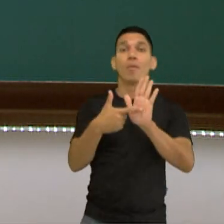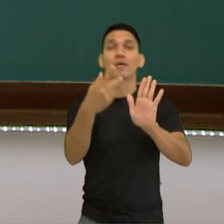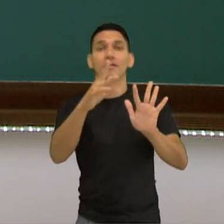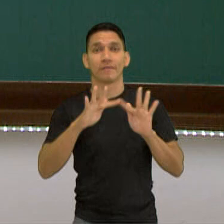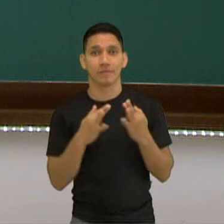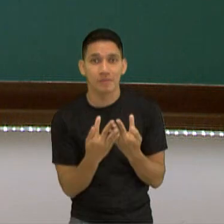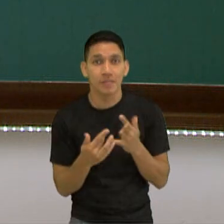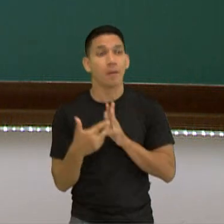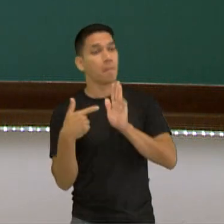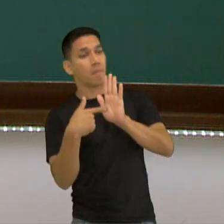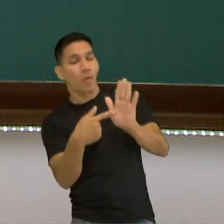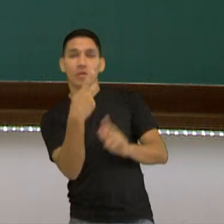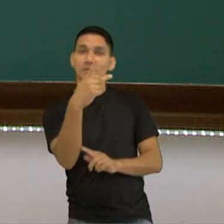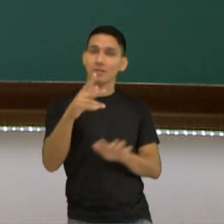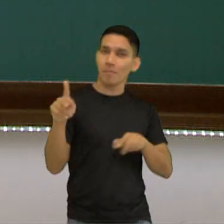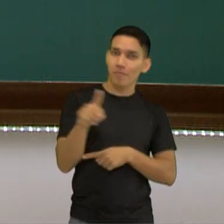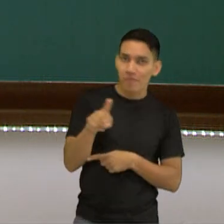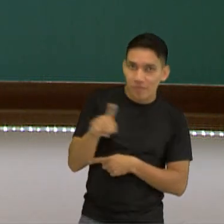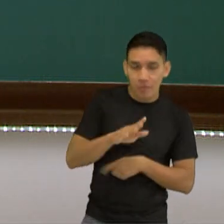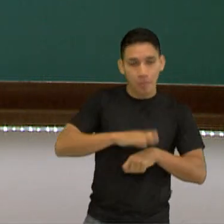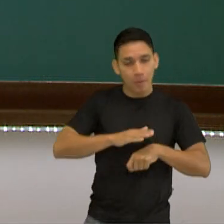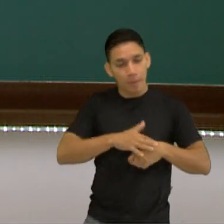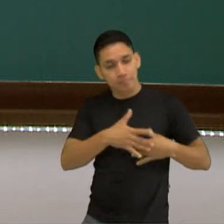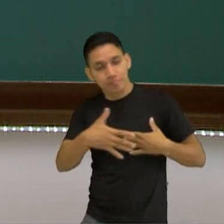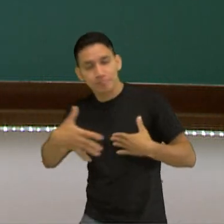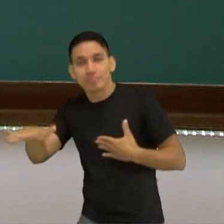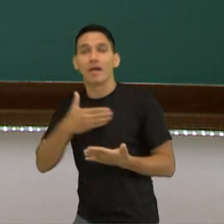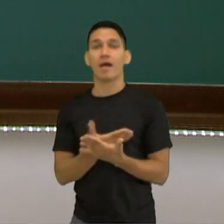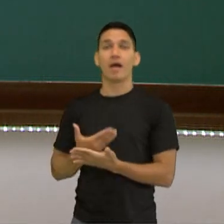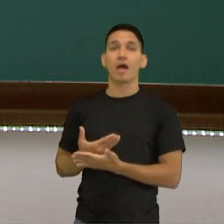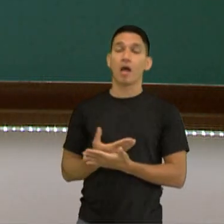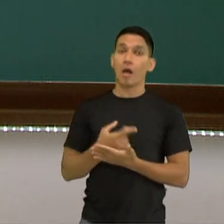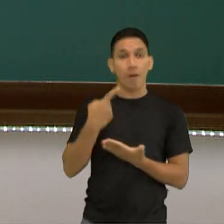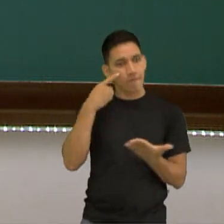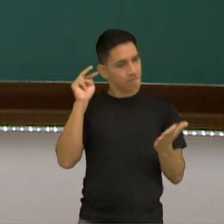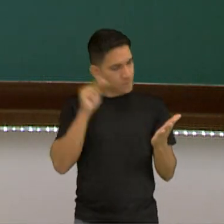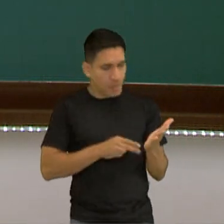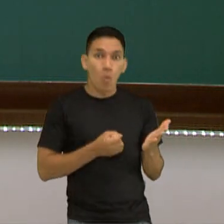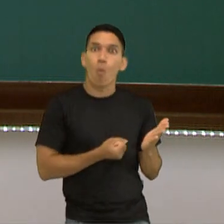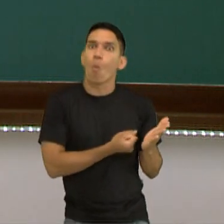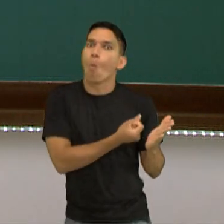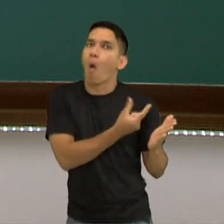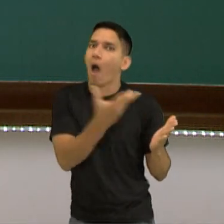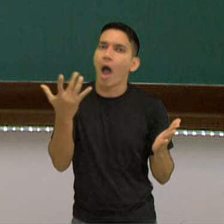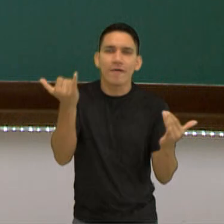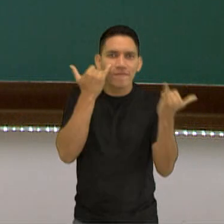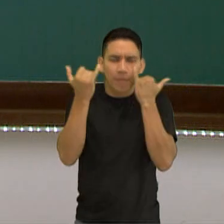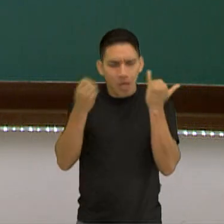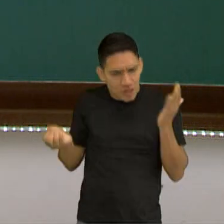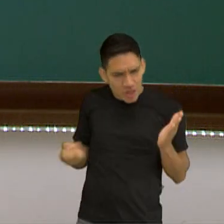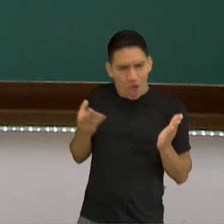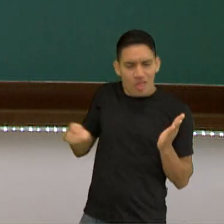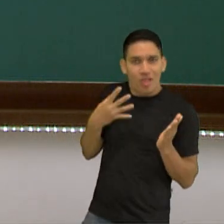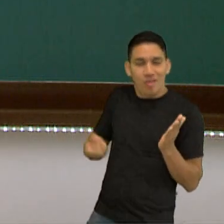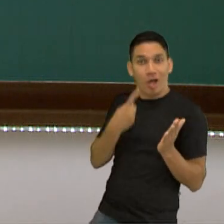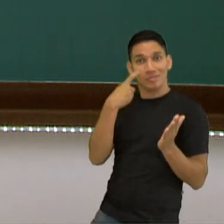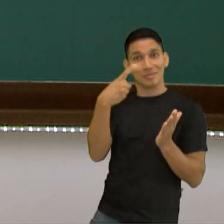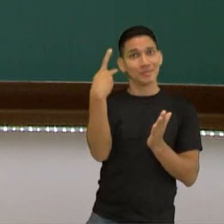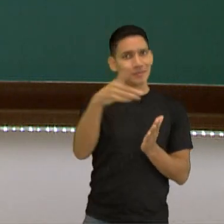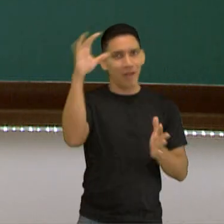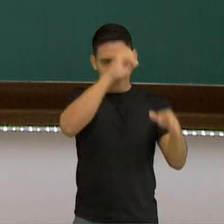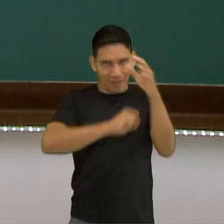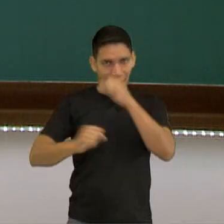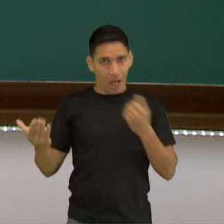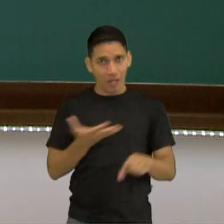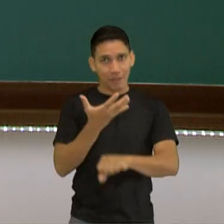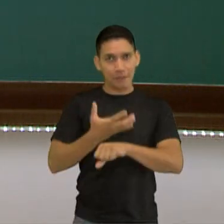seus professores durante as aulas, para eles verem o quanto de coisa nova, de quanta coisa interessante vocês estão aprendendo na